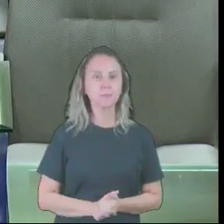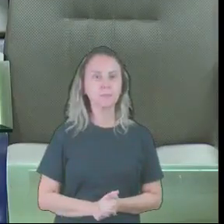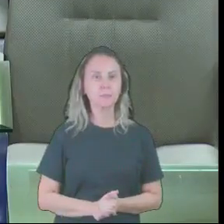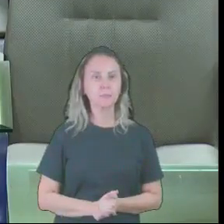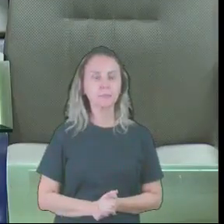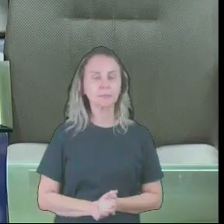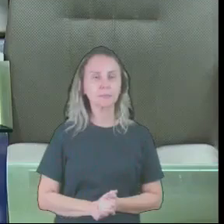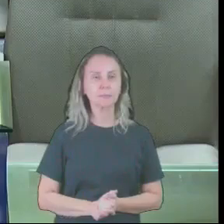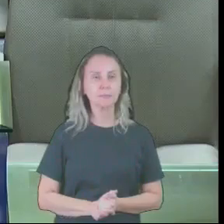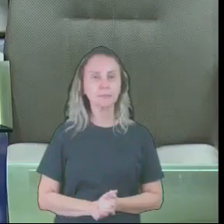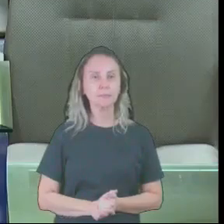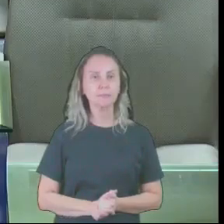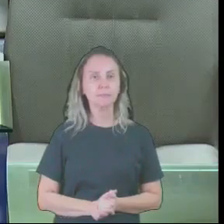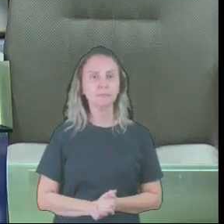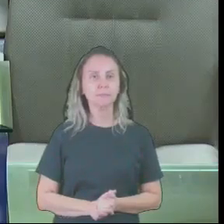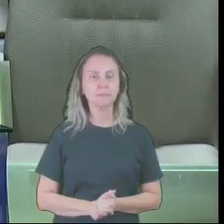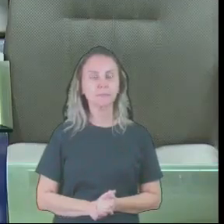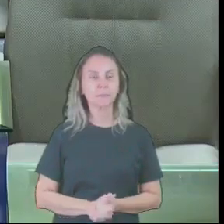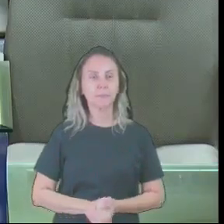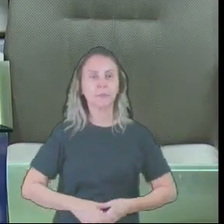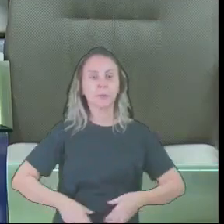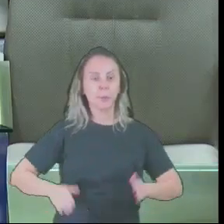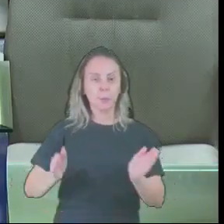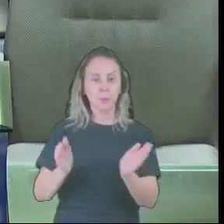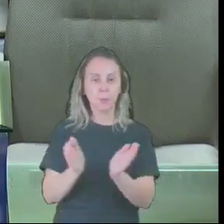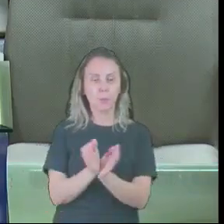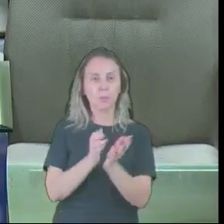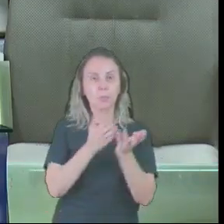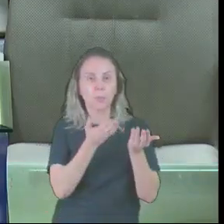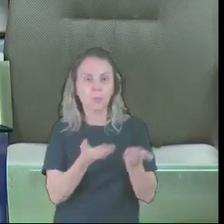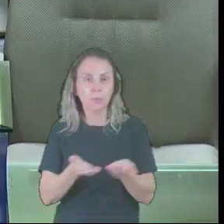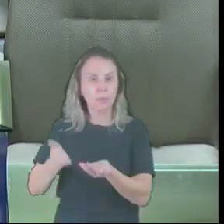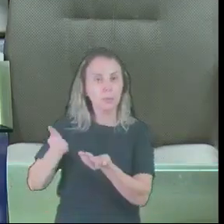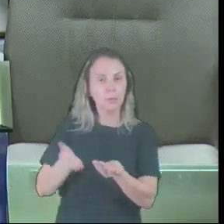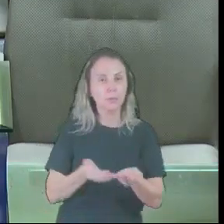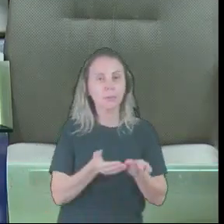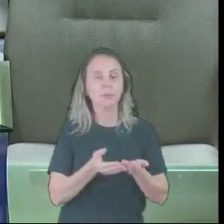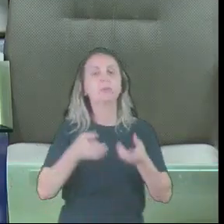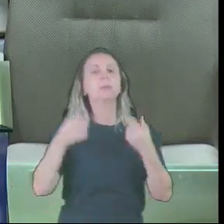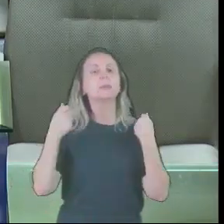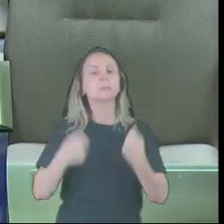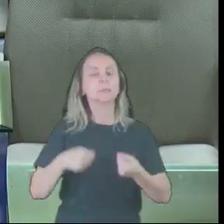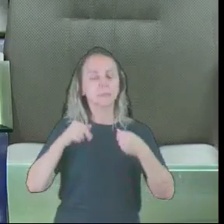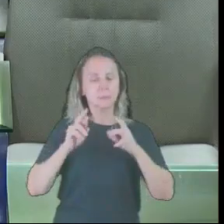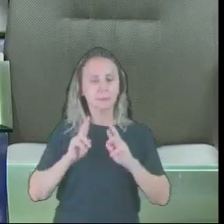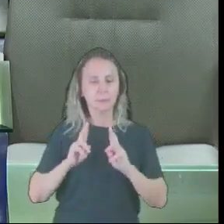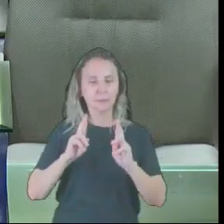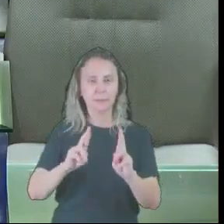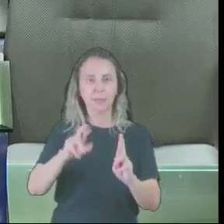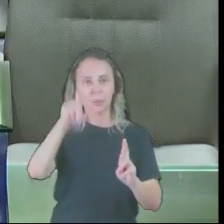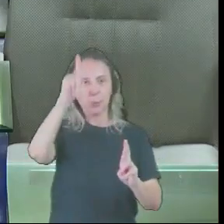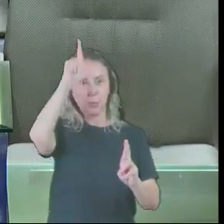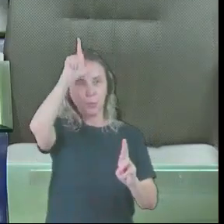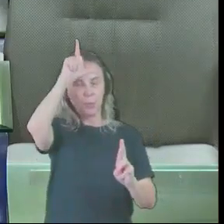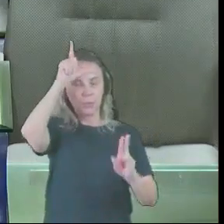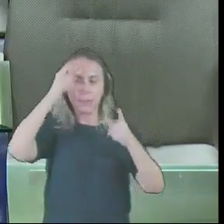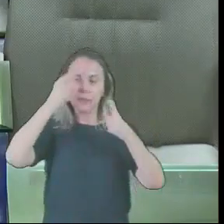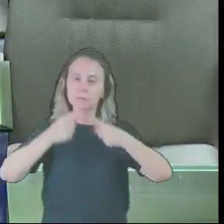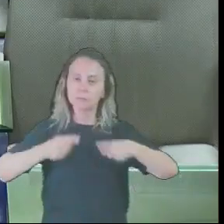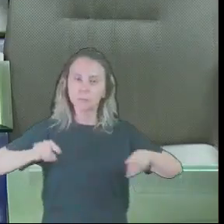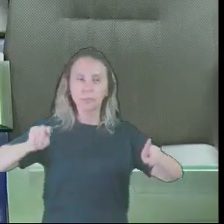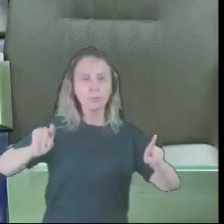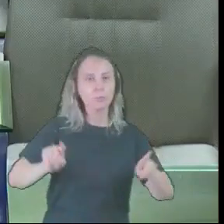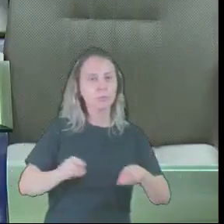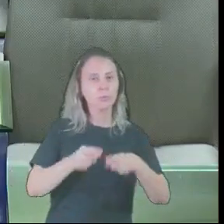e os membros do coral tem que respeitar a autoridade do maestro do coral e os